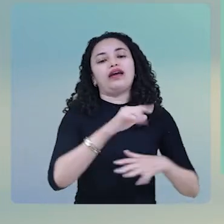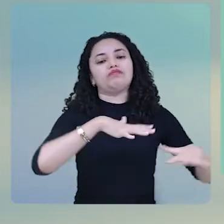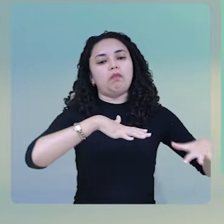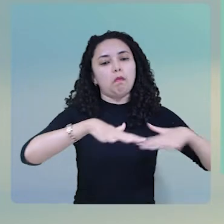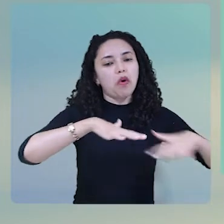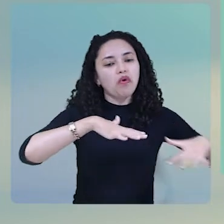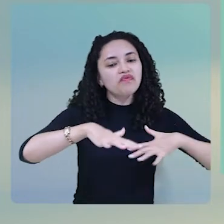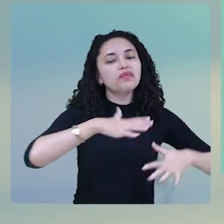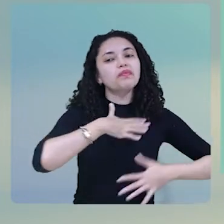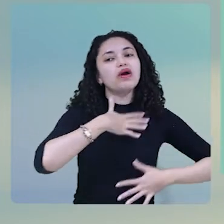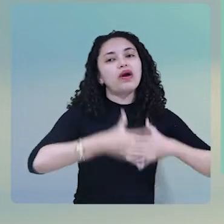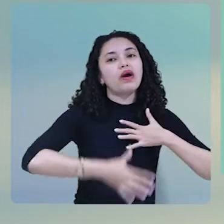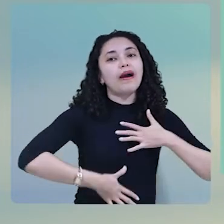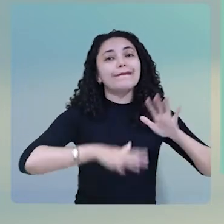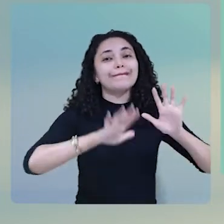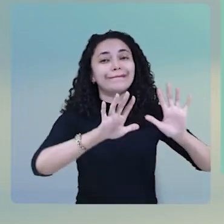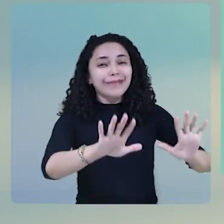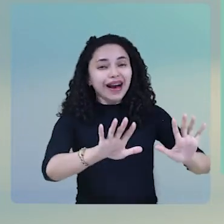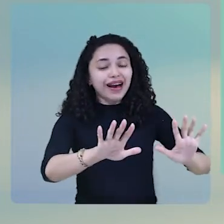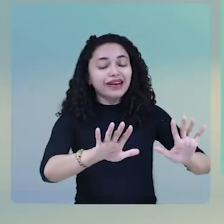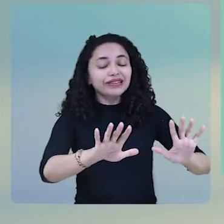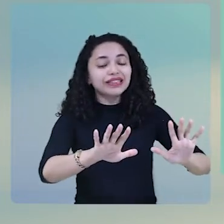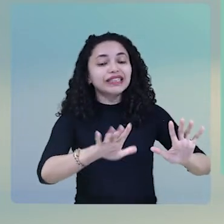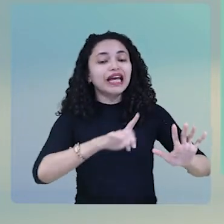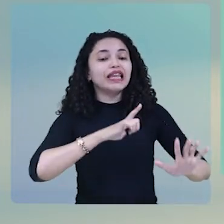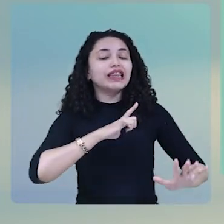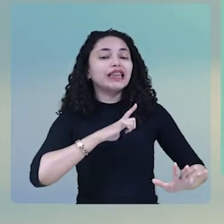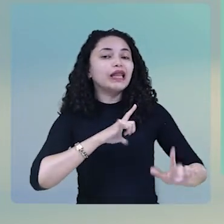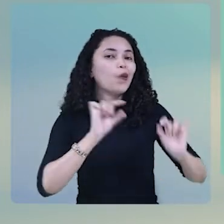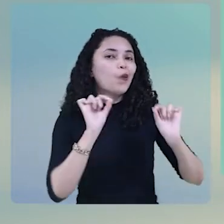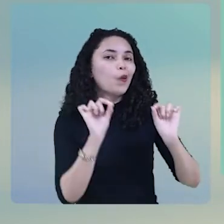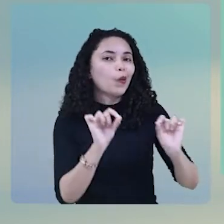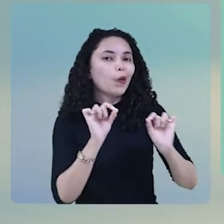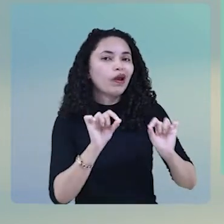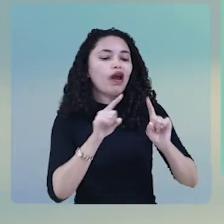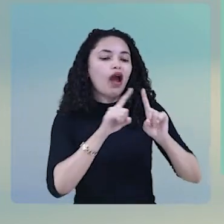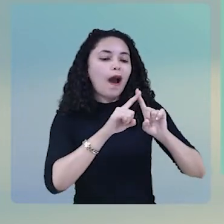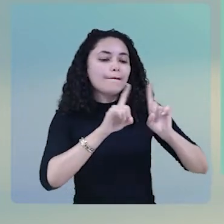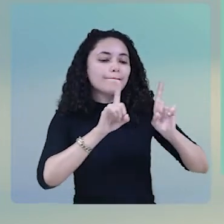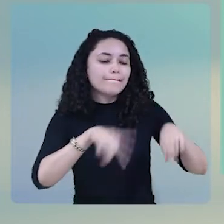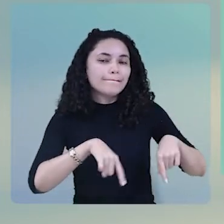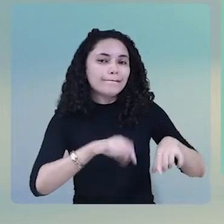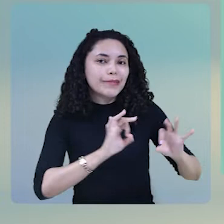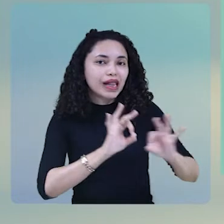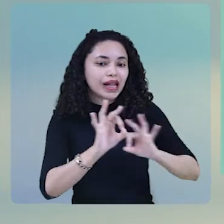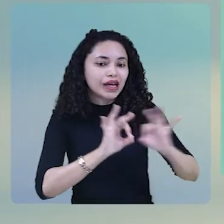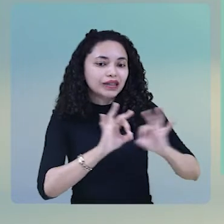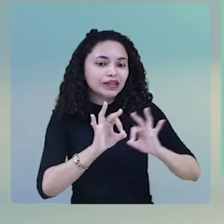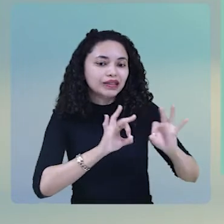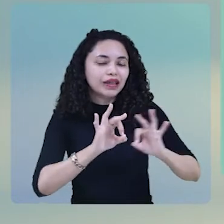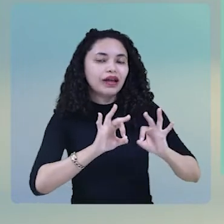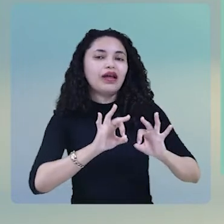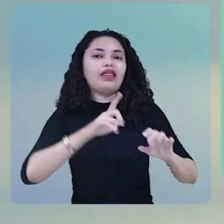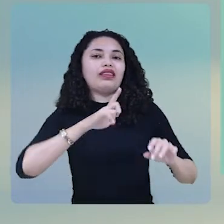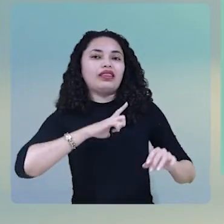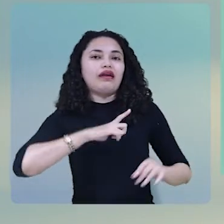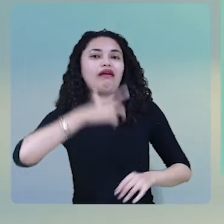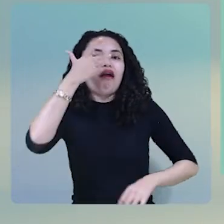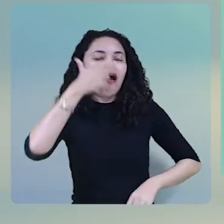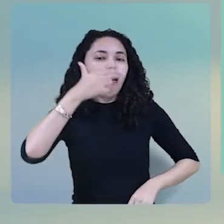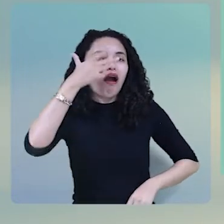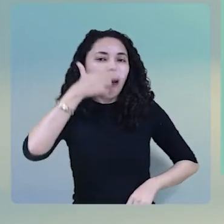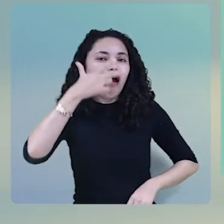porém existe um planejamento, existe uma repetição, existe uma